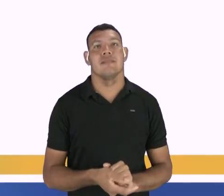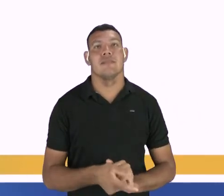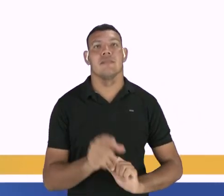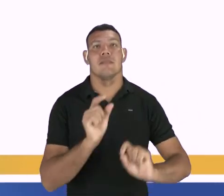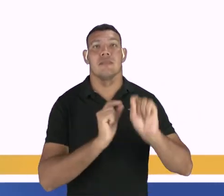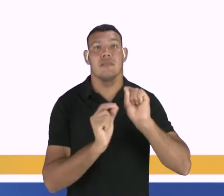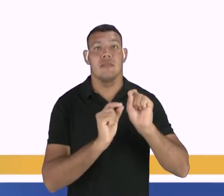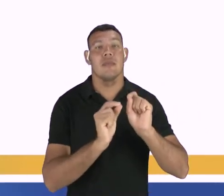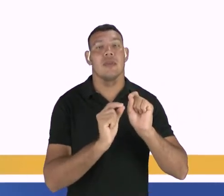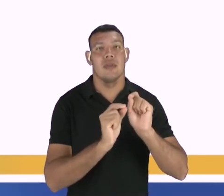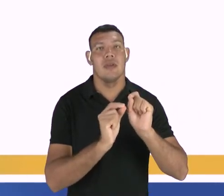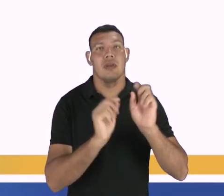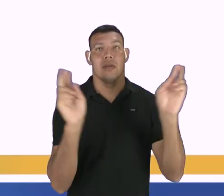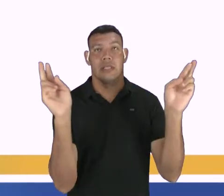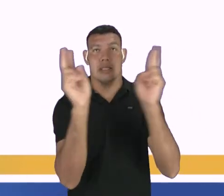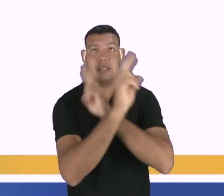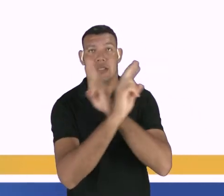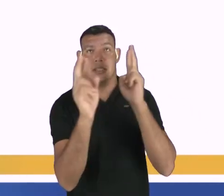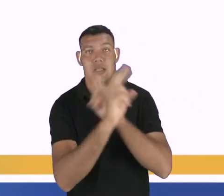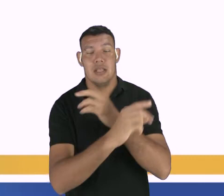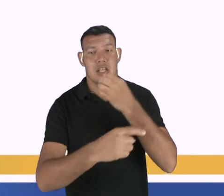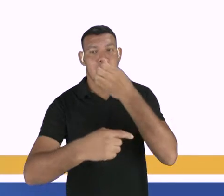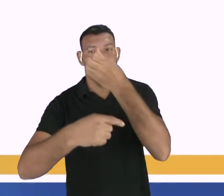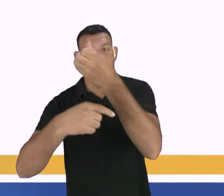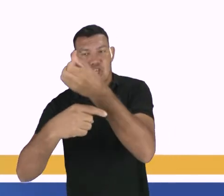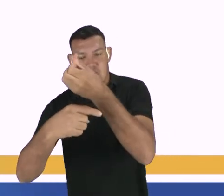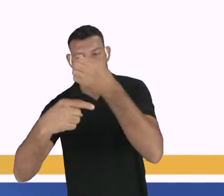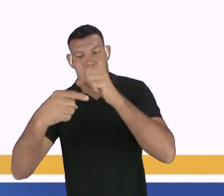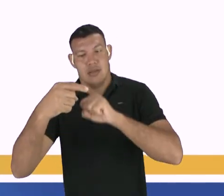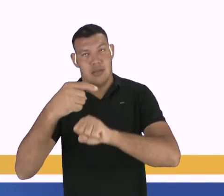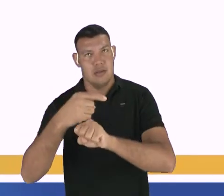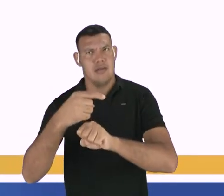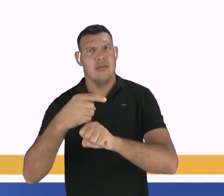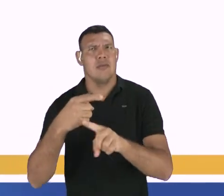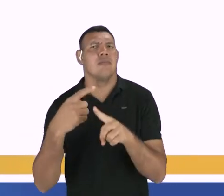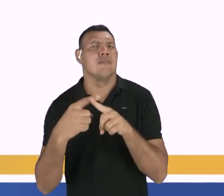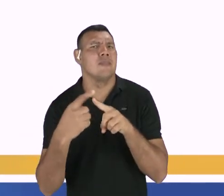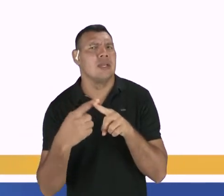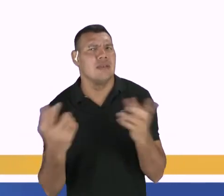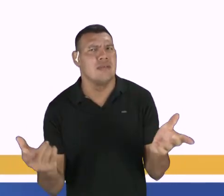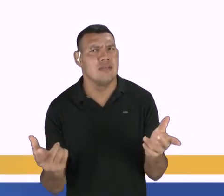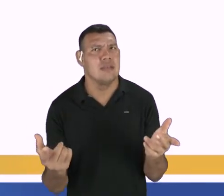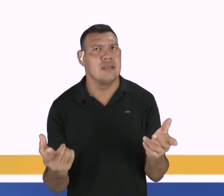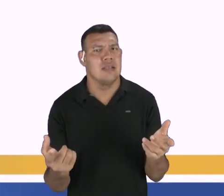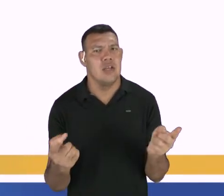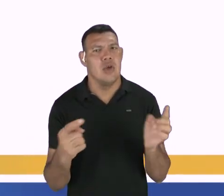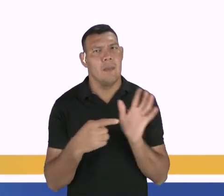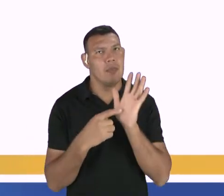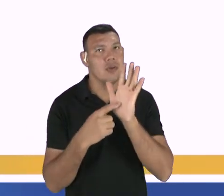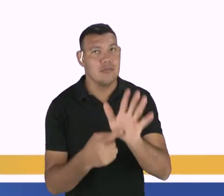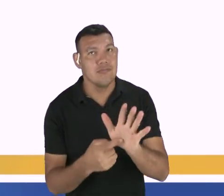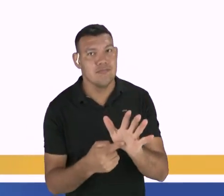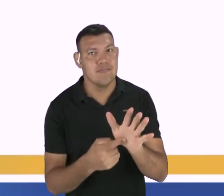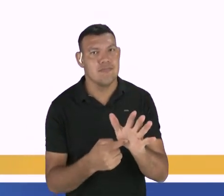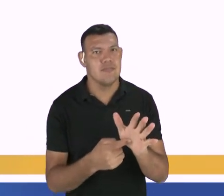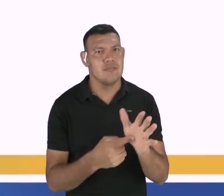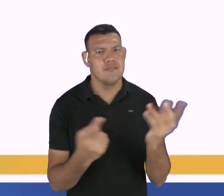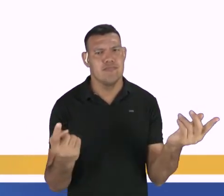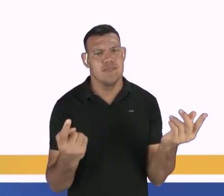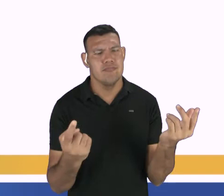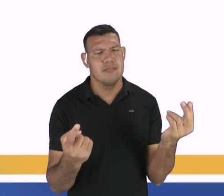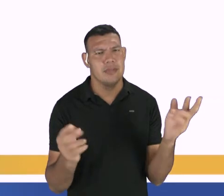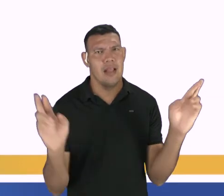quanto? 6/8. Por que a gente está mostrando a fração equivalente? Porque a fração